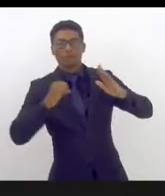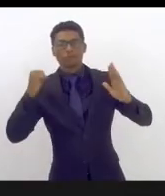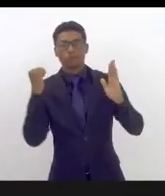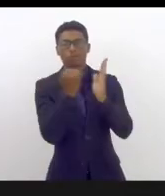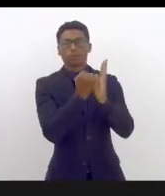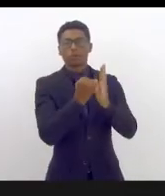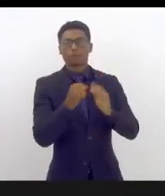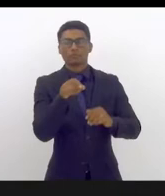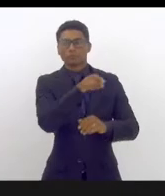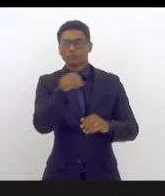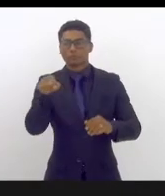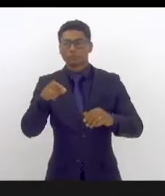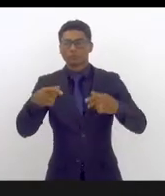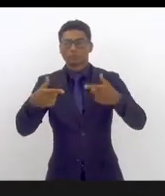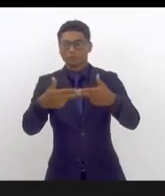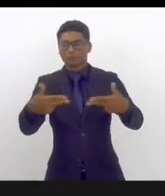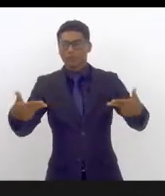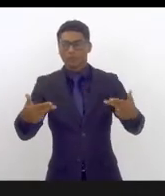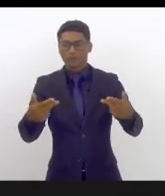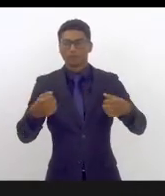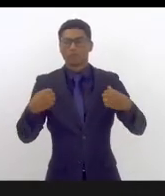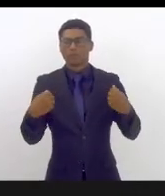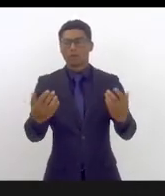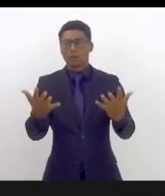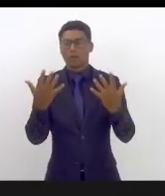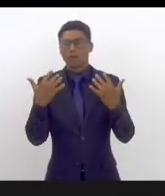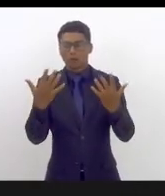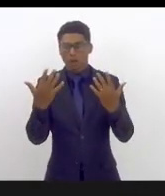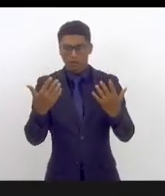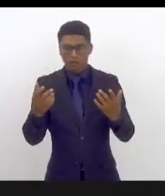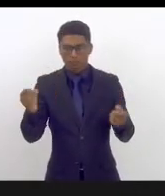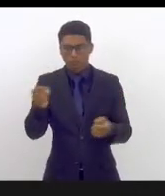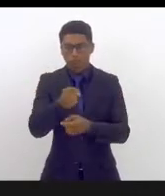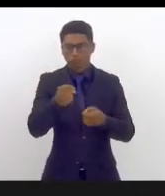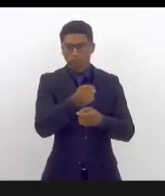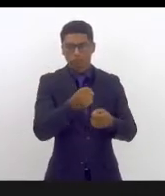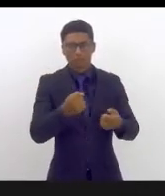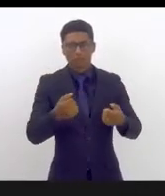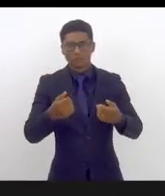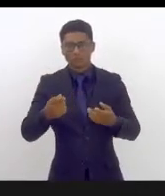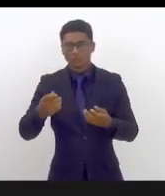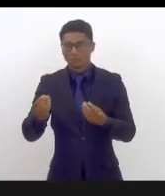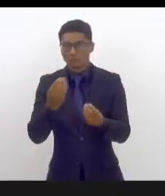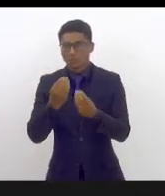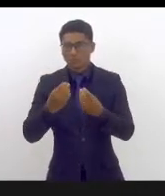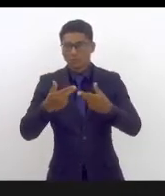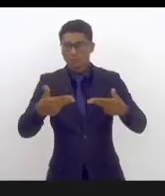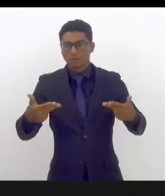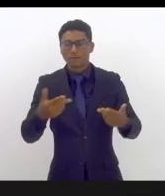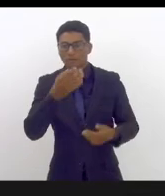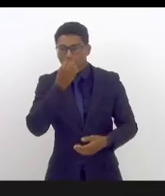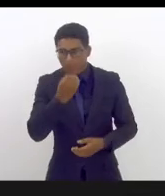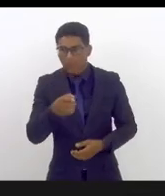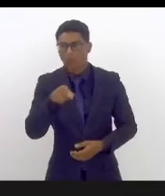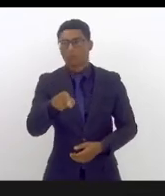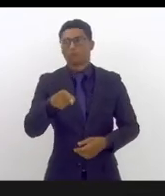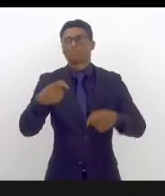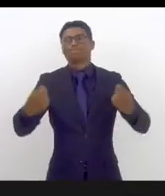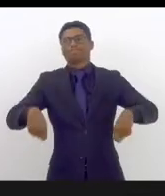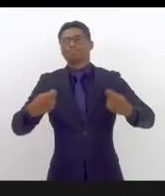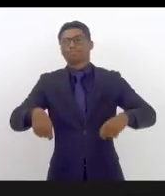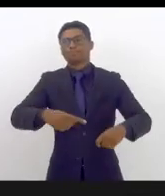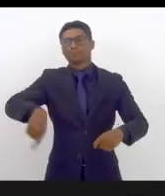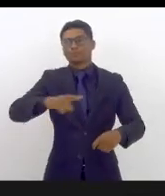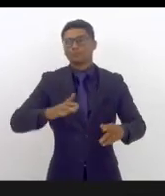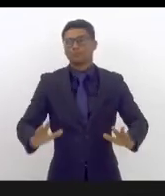produtos que só fazem bem e a gente tem que preservar de alguma forma né aqueles produtos em fazer com